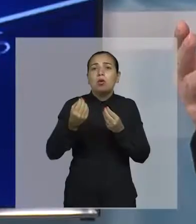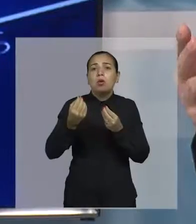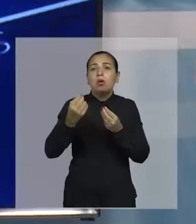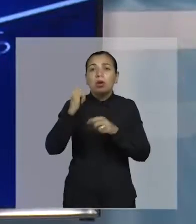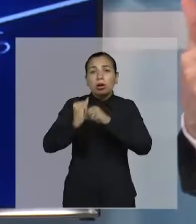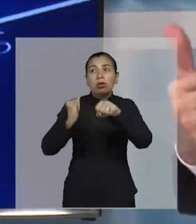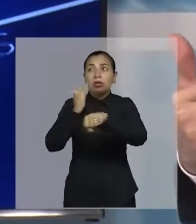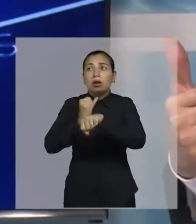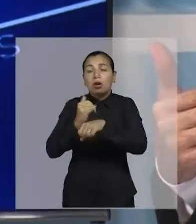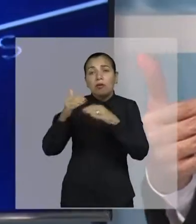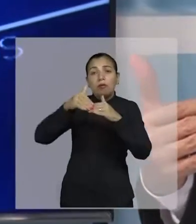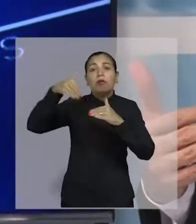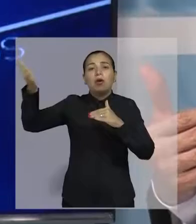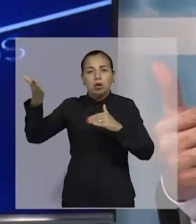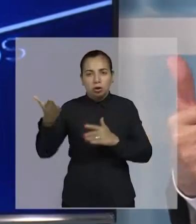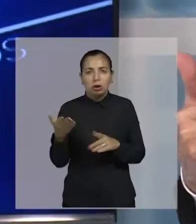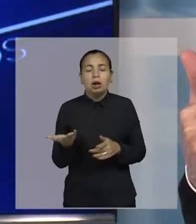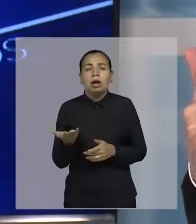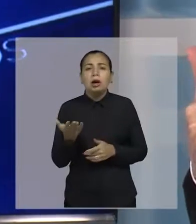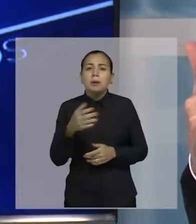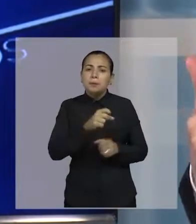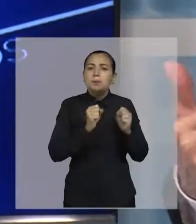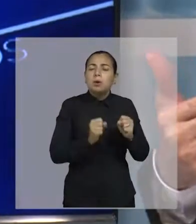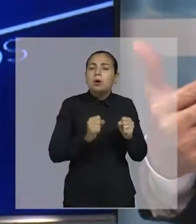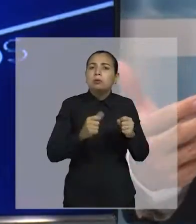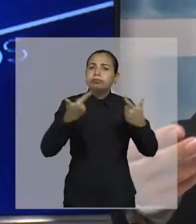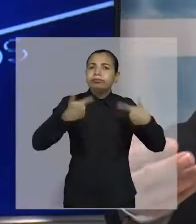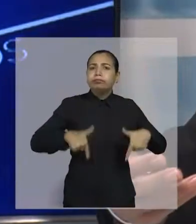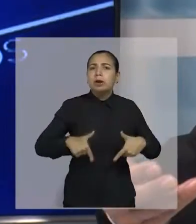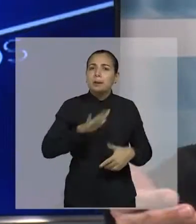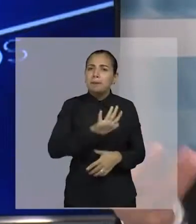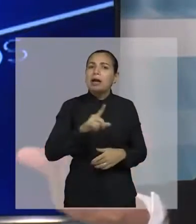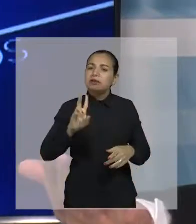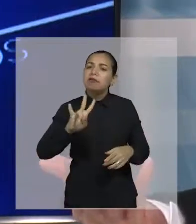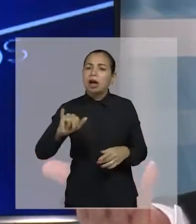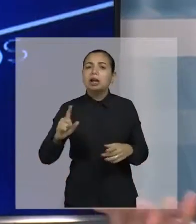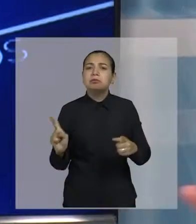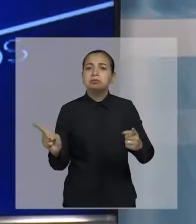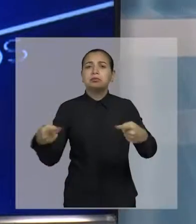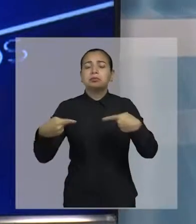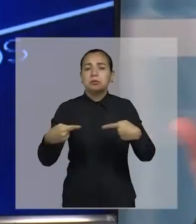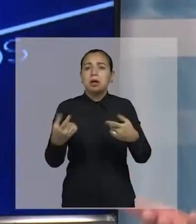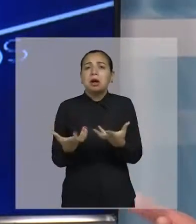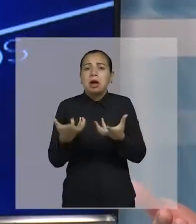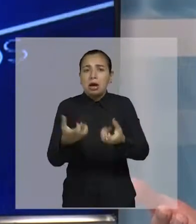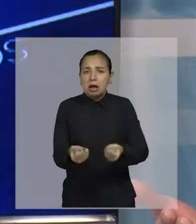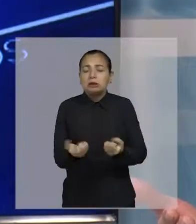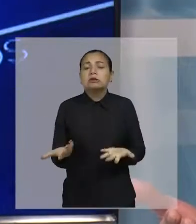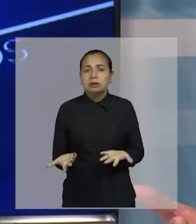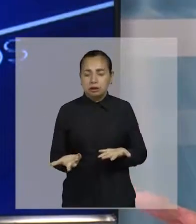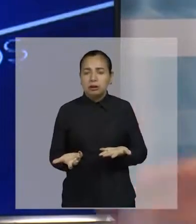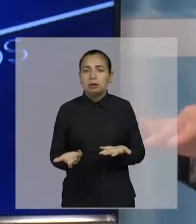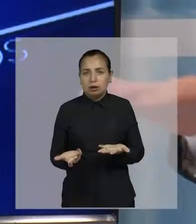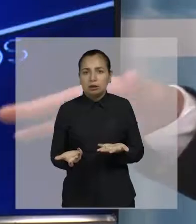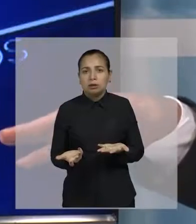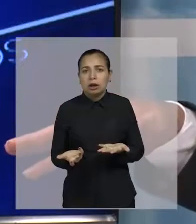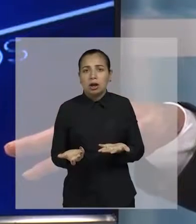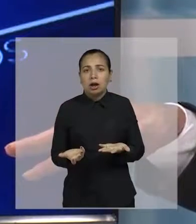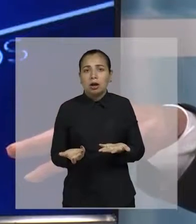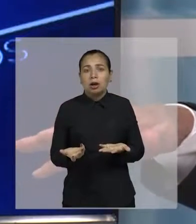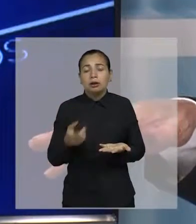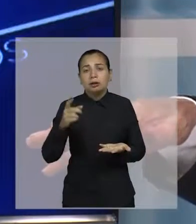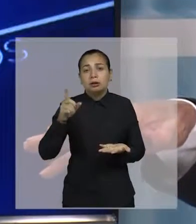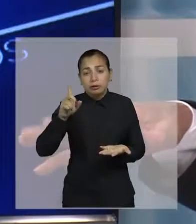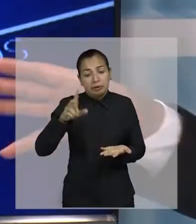deveria se preservar, inclusive, e não ir para um enfrentamento como esse, numa situação adversa como essa, onde será o saco